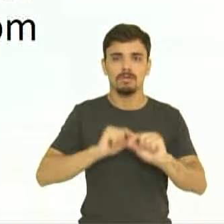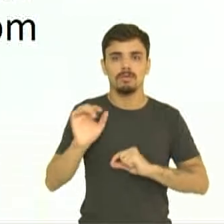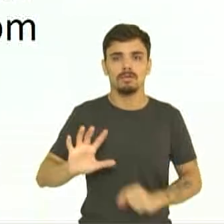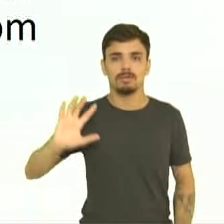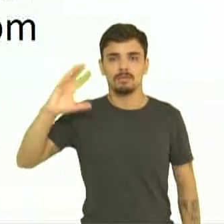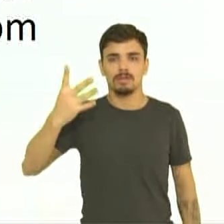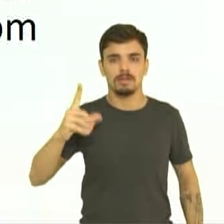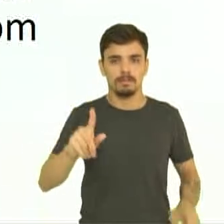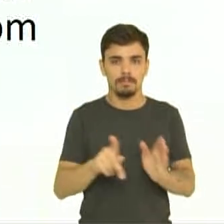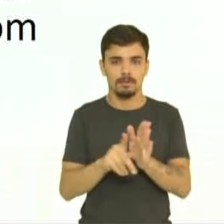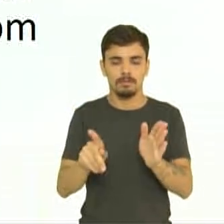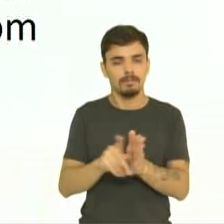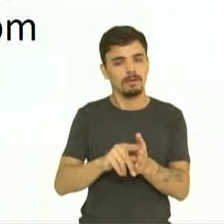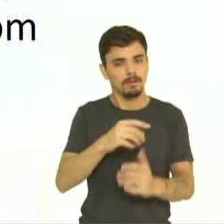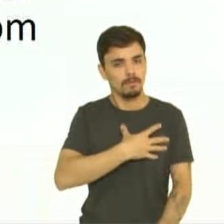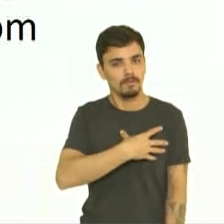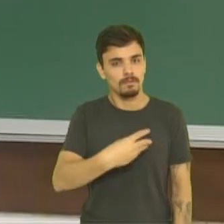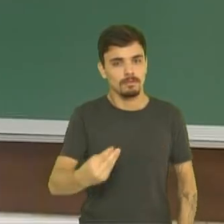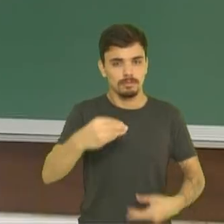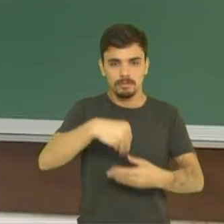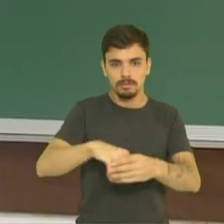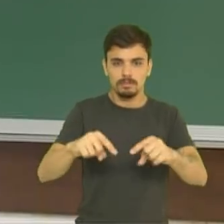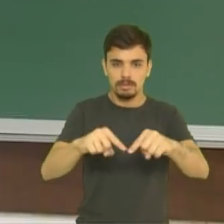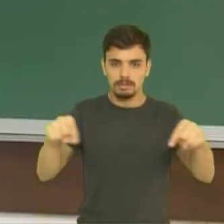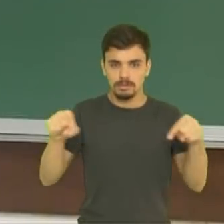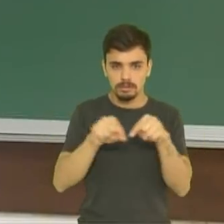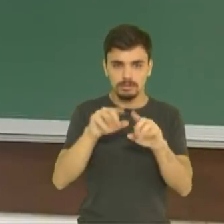seus filhos no ambiente escolar.